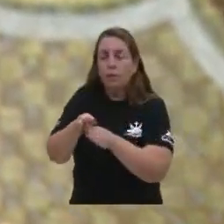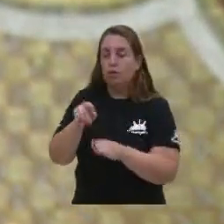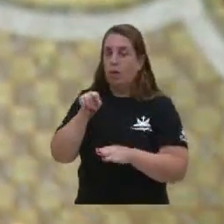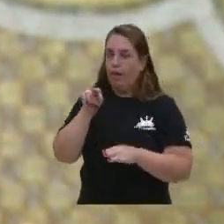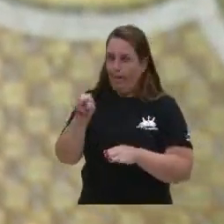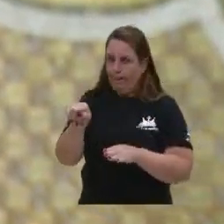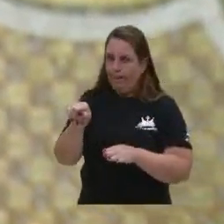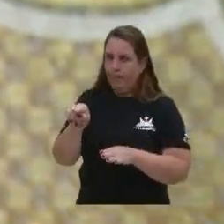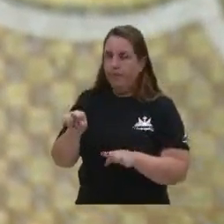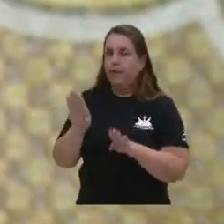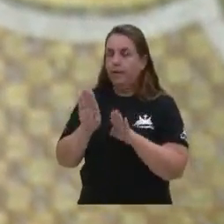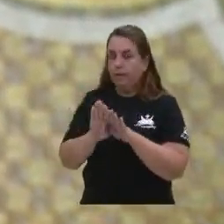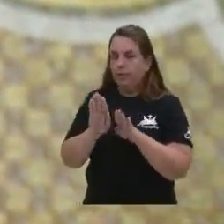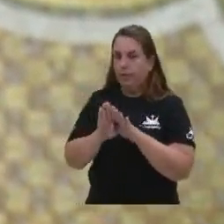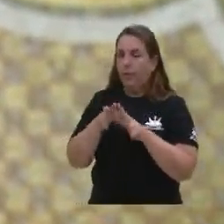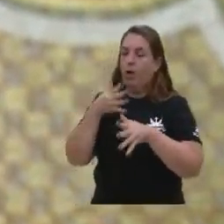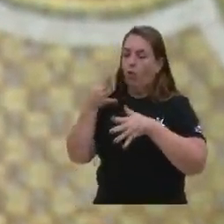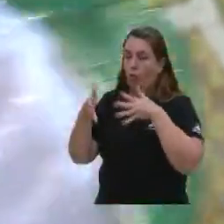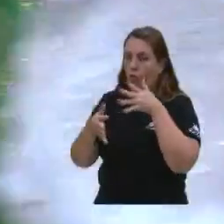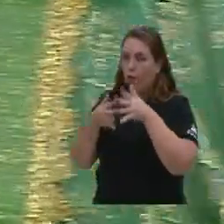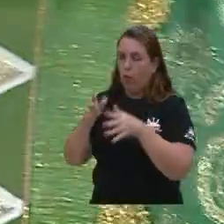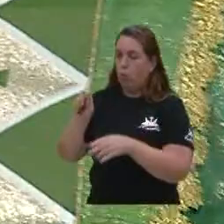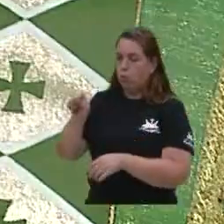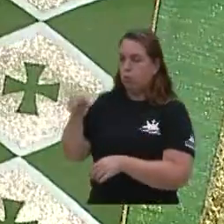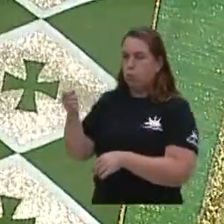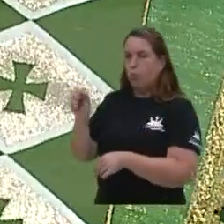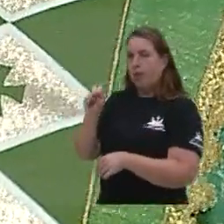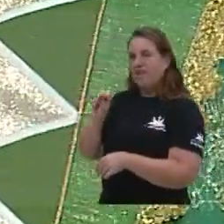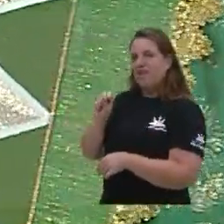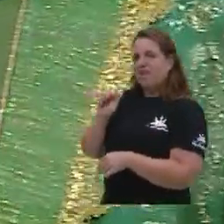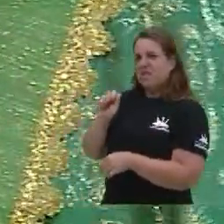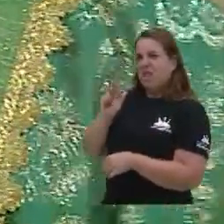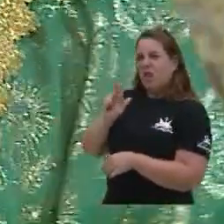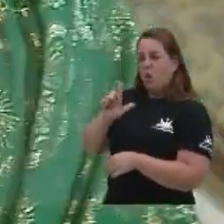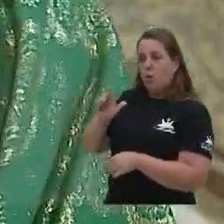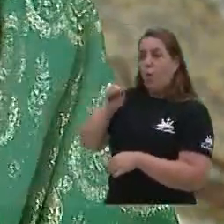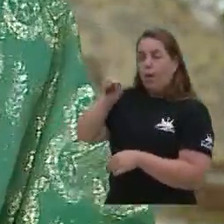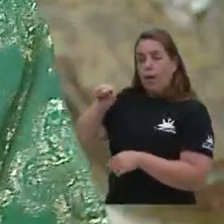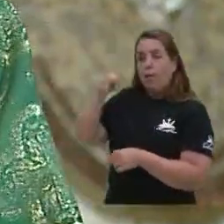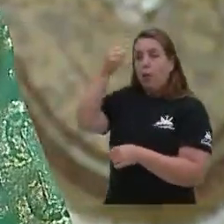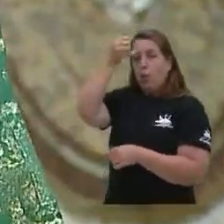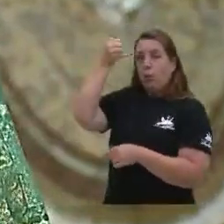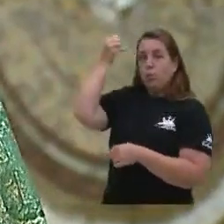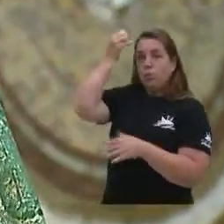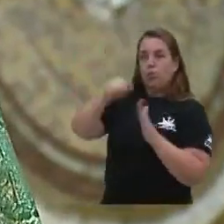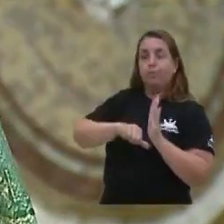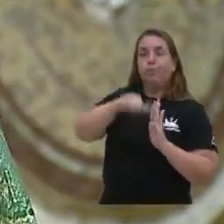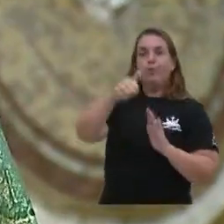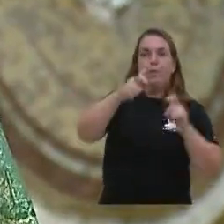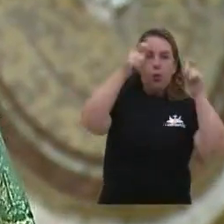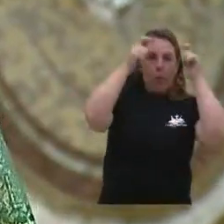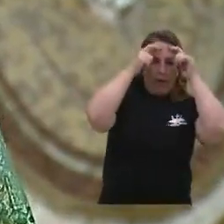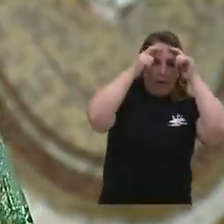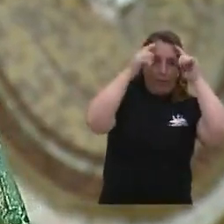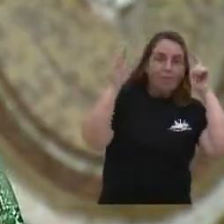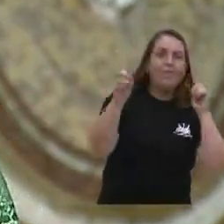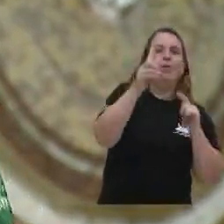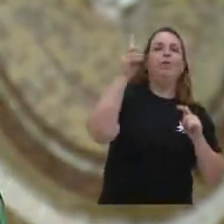apesar de ter dito sobre Saul, foi que ungiu o primeiro rei, Davi.